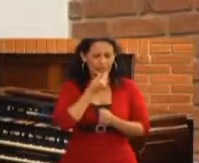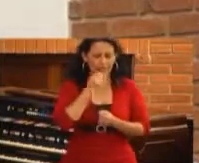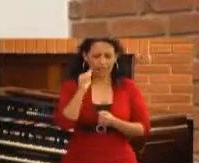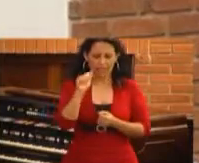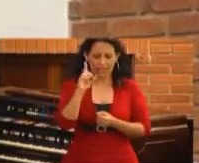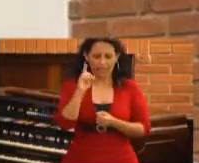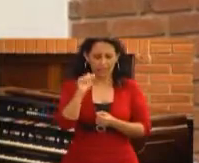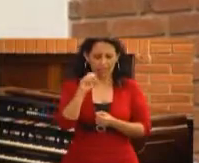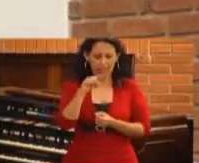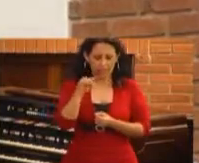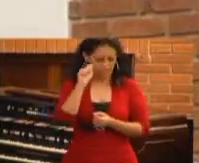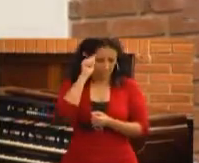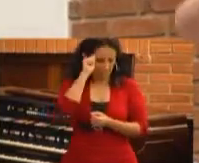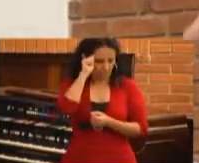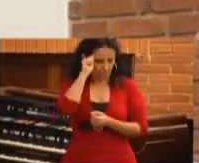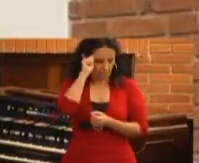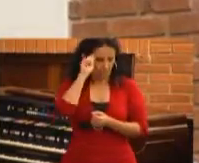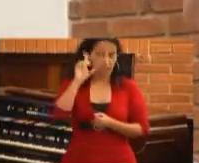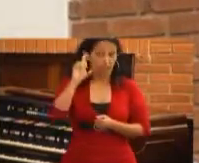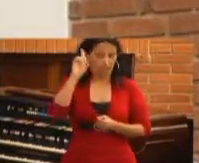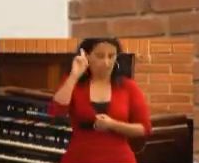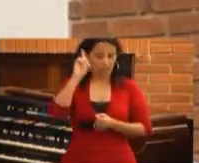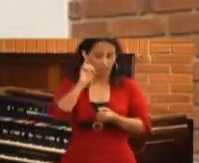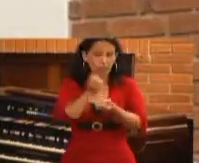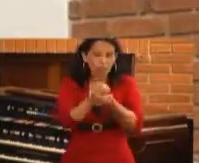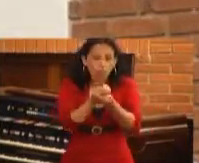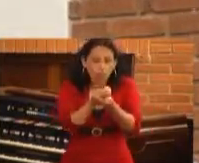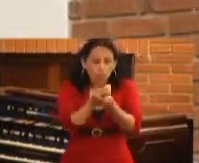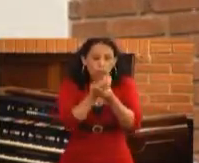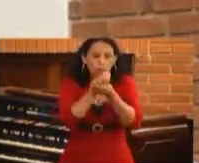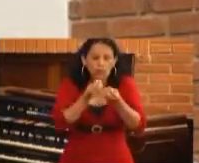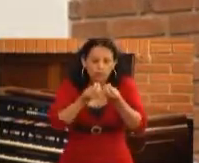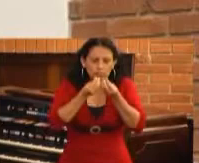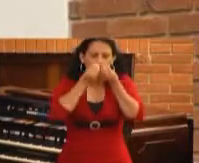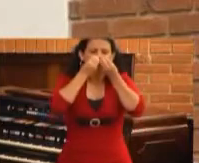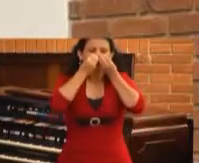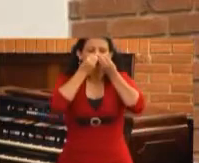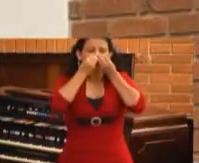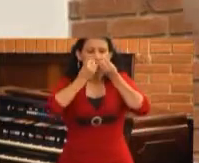manufaturou, que ele soprou o fôlego das vidas.